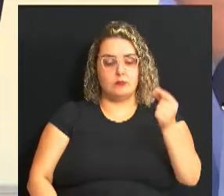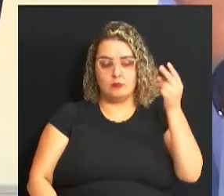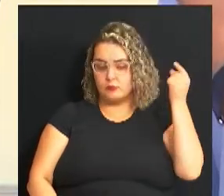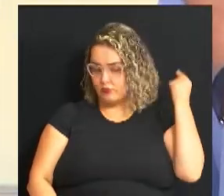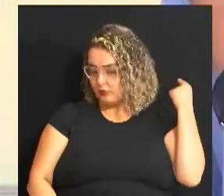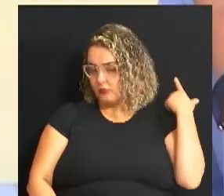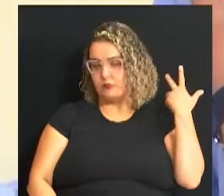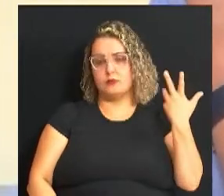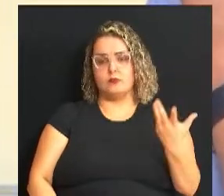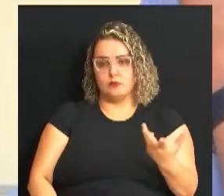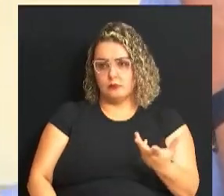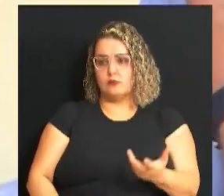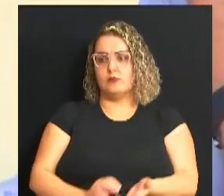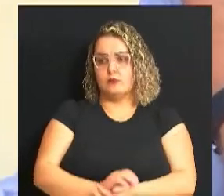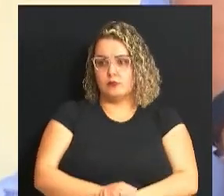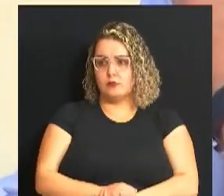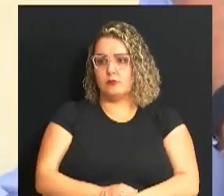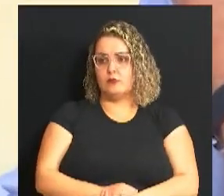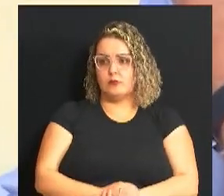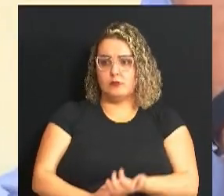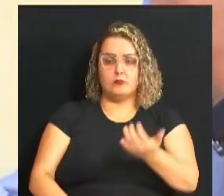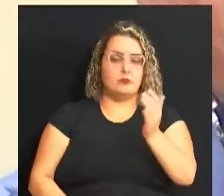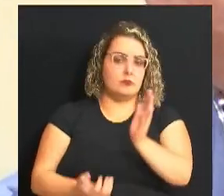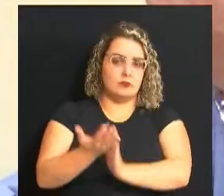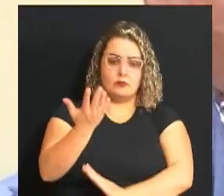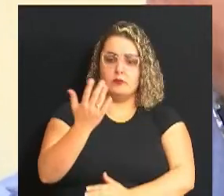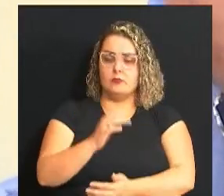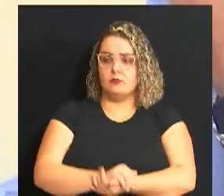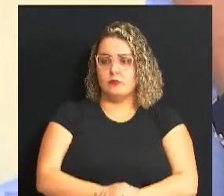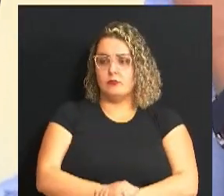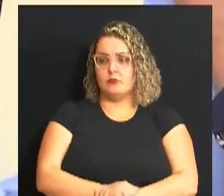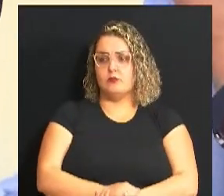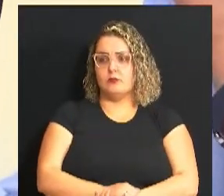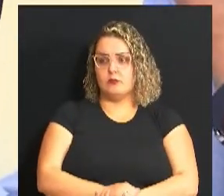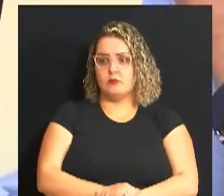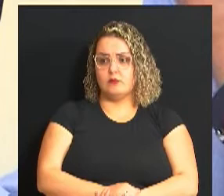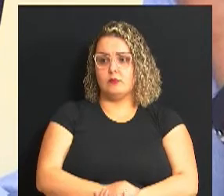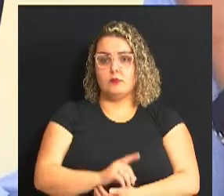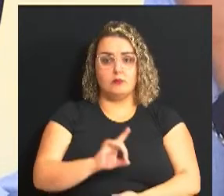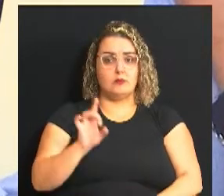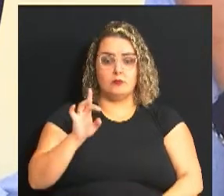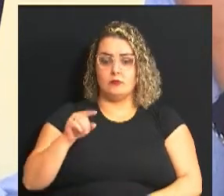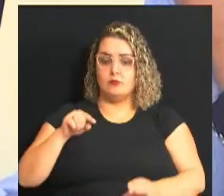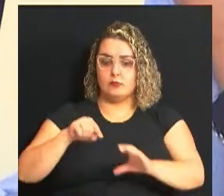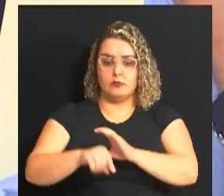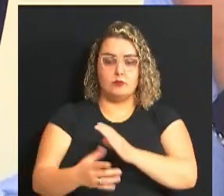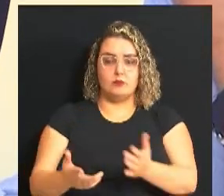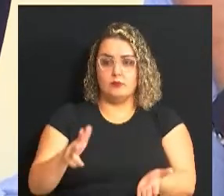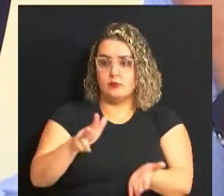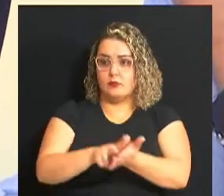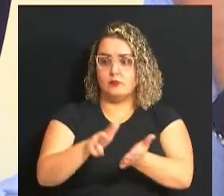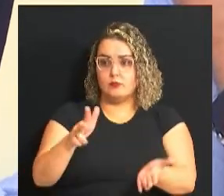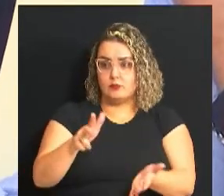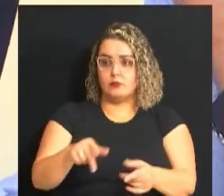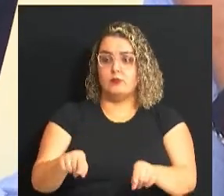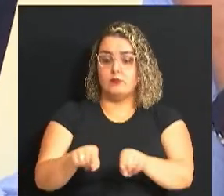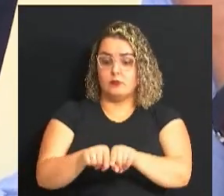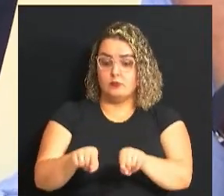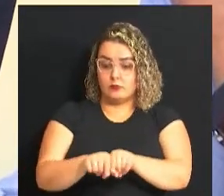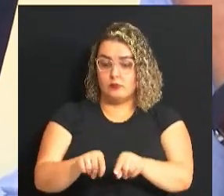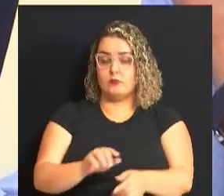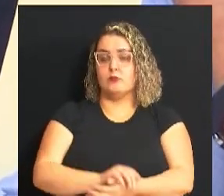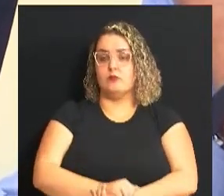projeto que vai criar condições, tá? Não só de avançar na regularização, como